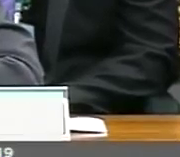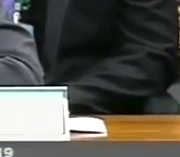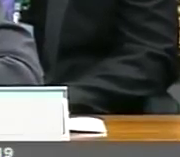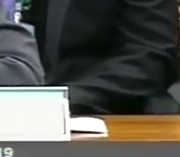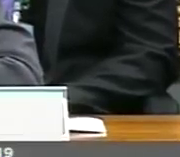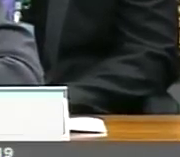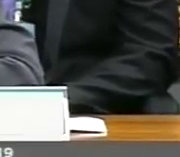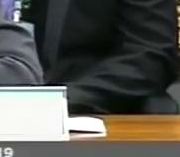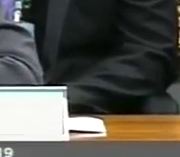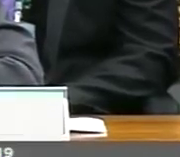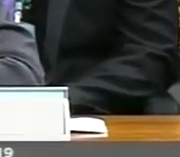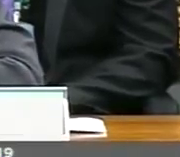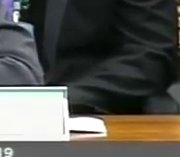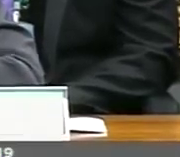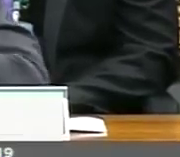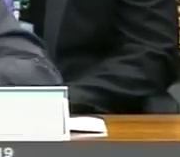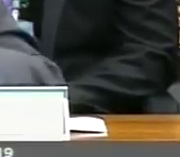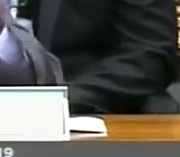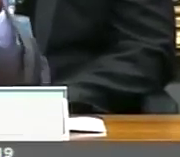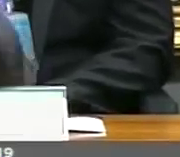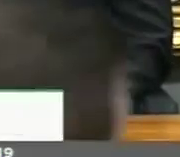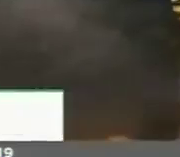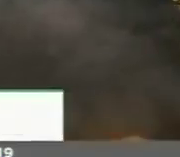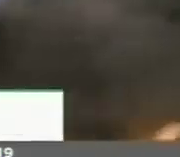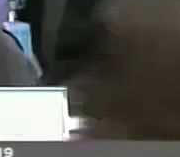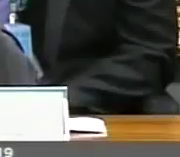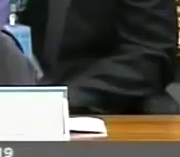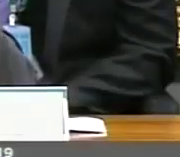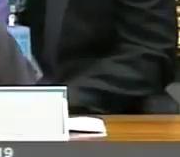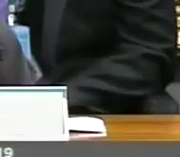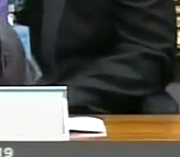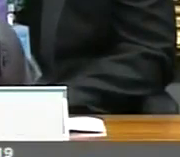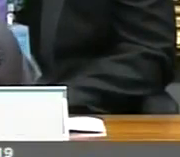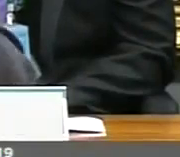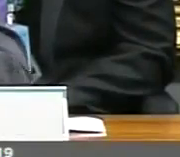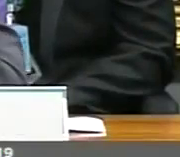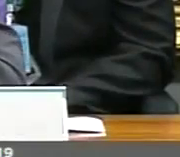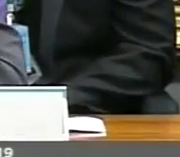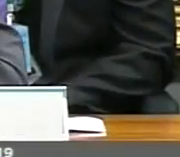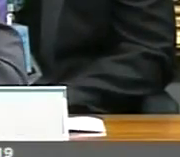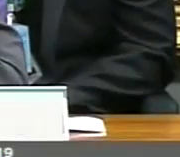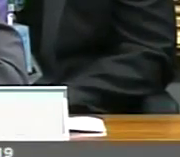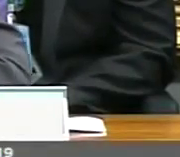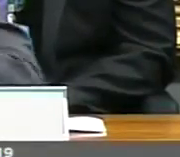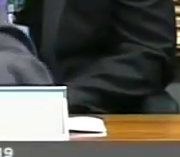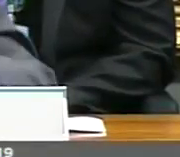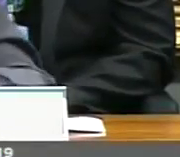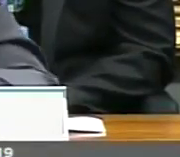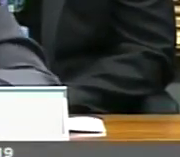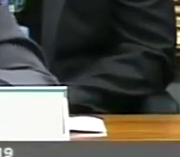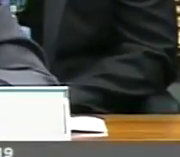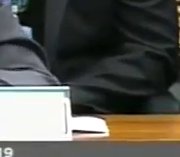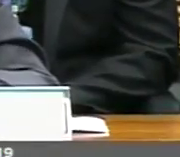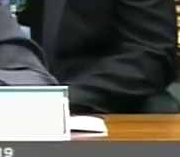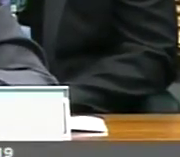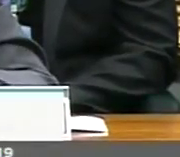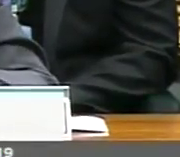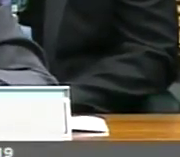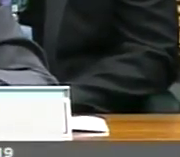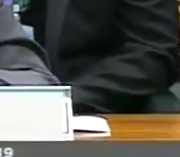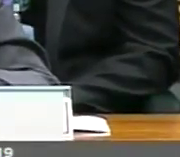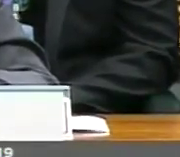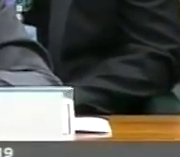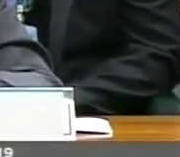da República terá oportunidade de provar as suas alegações finais lá no Senado Federal. É lá, depois de